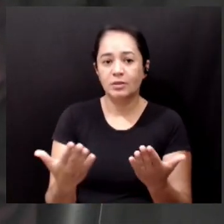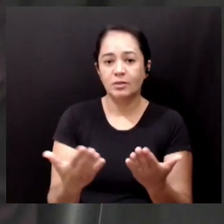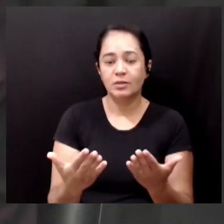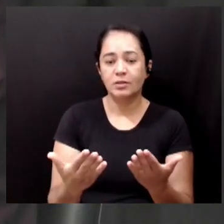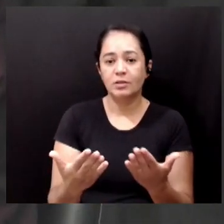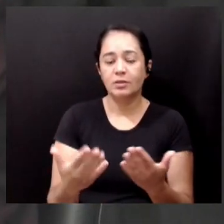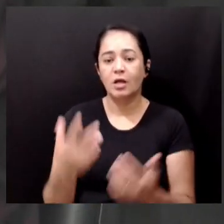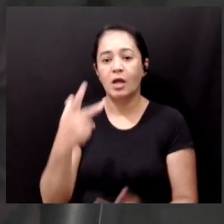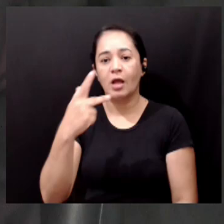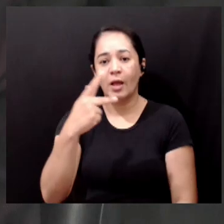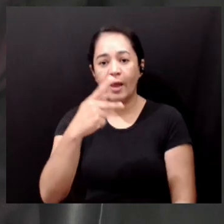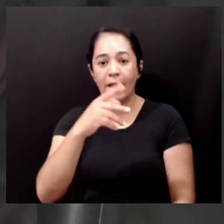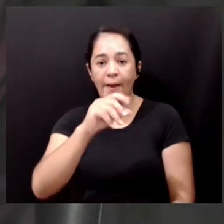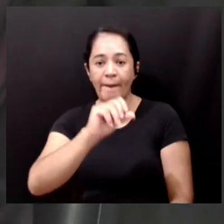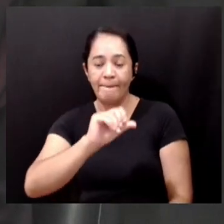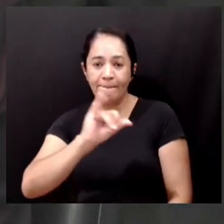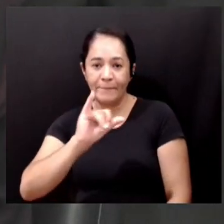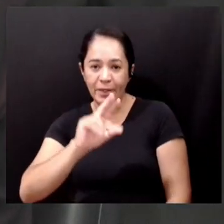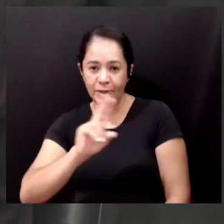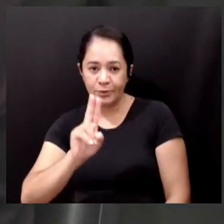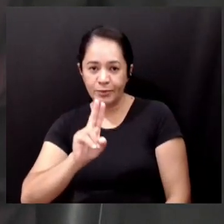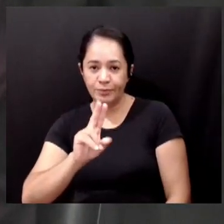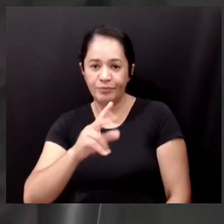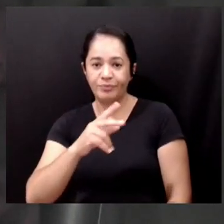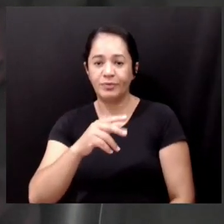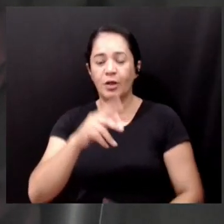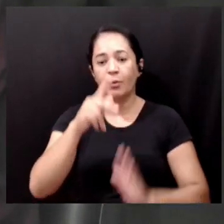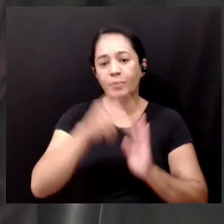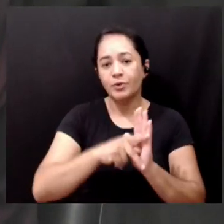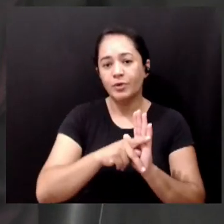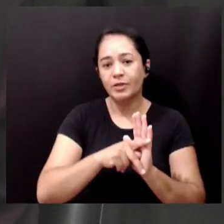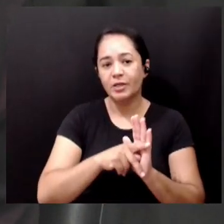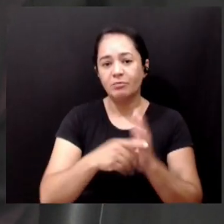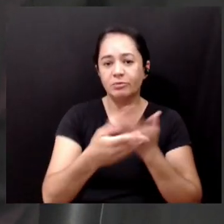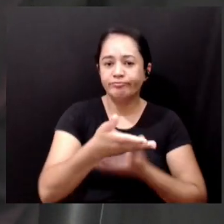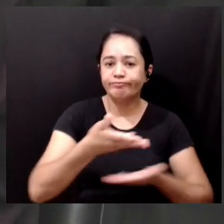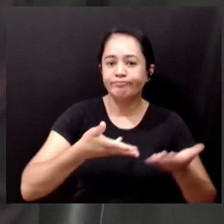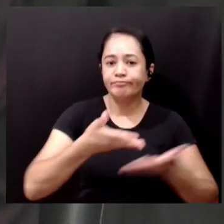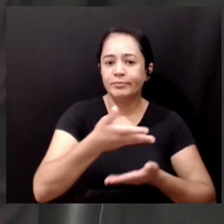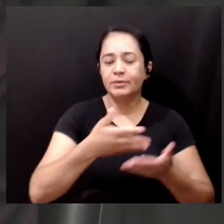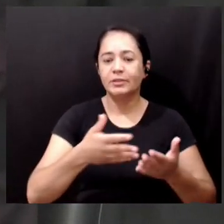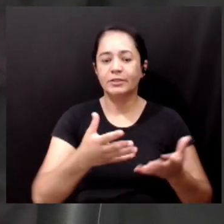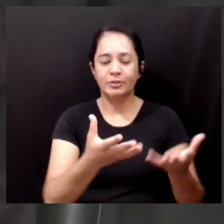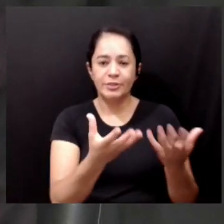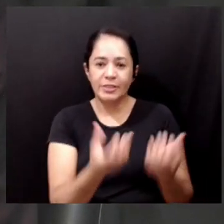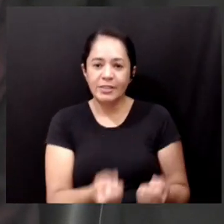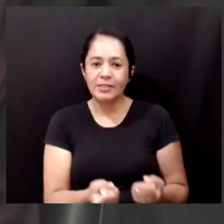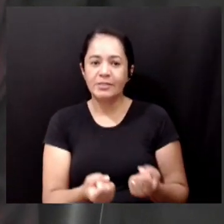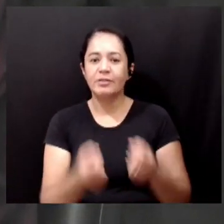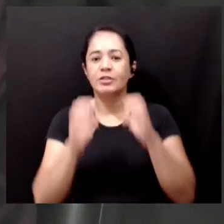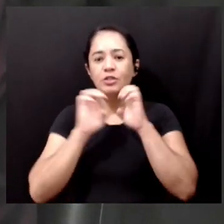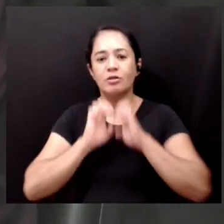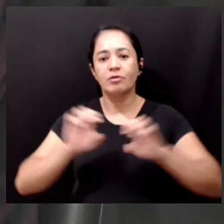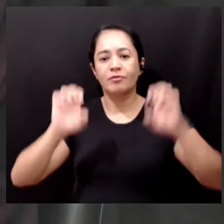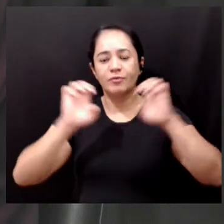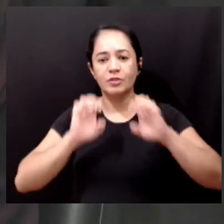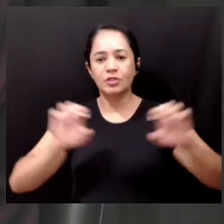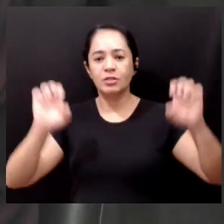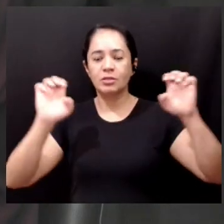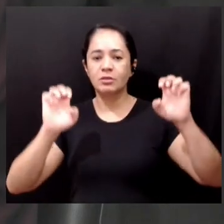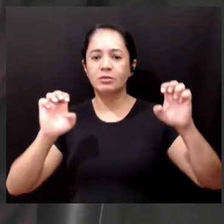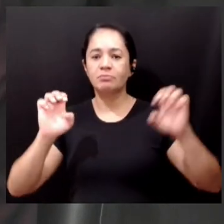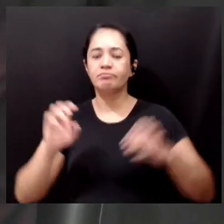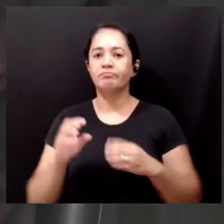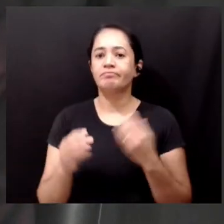Adoção e Integração. Então, ele desenvolve desde atividades de evangelismo, evangelização. Então,